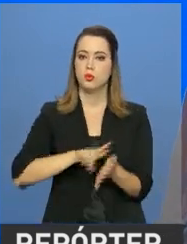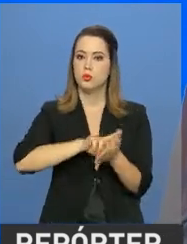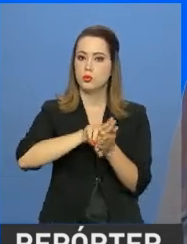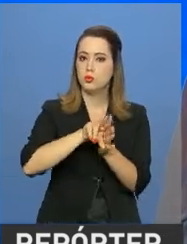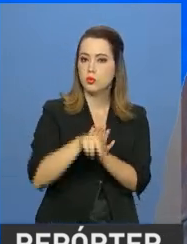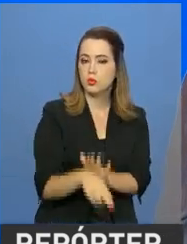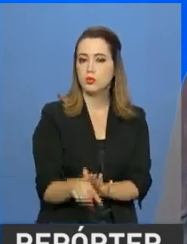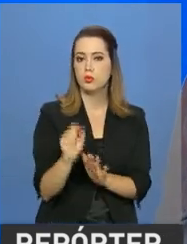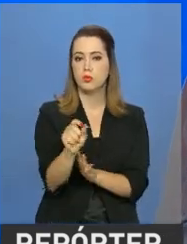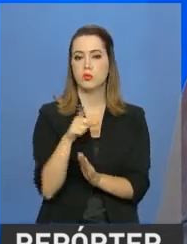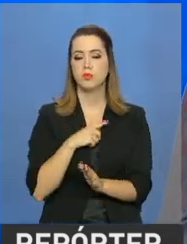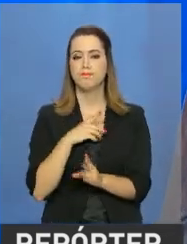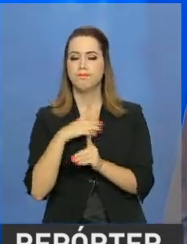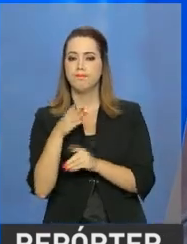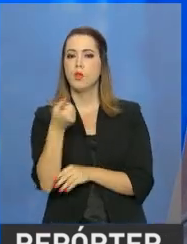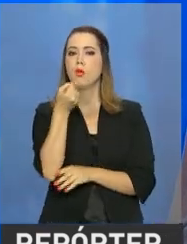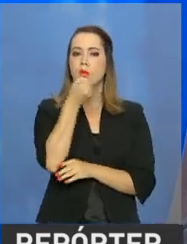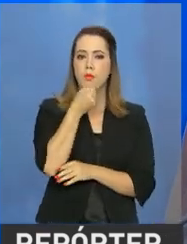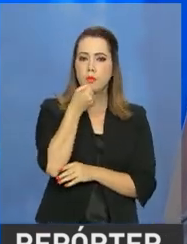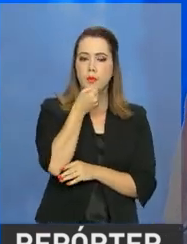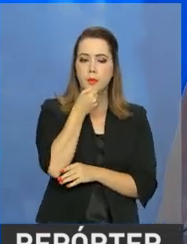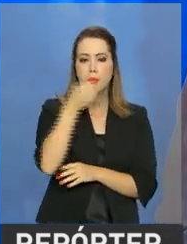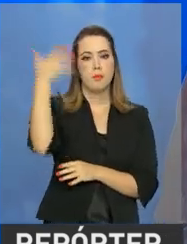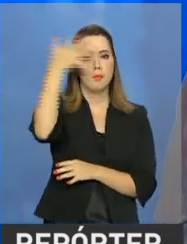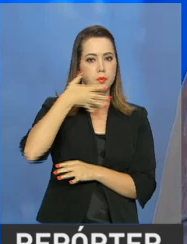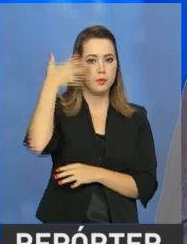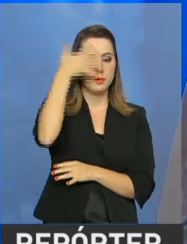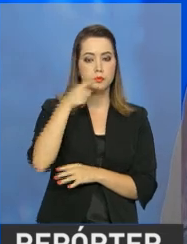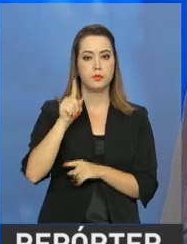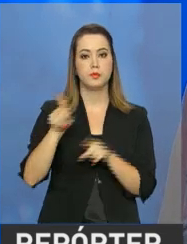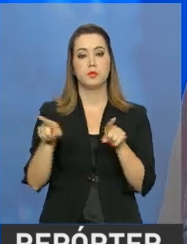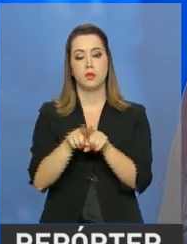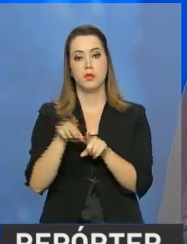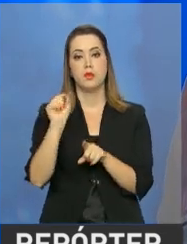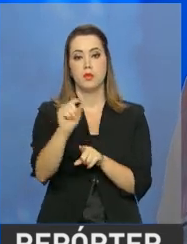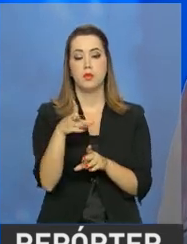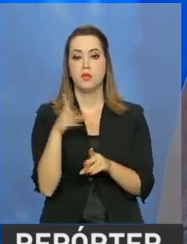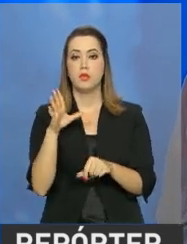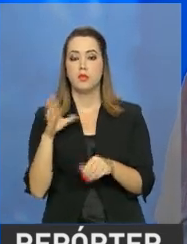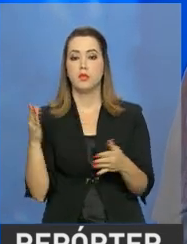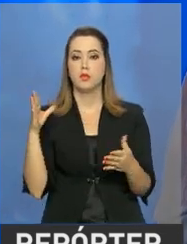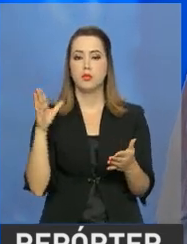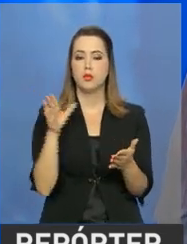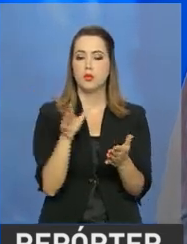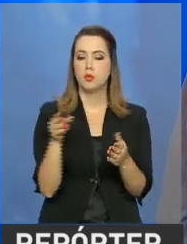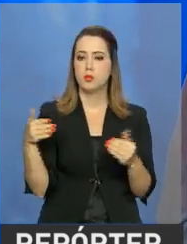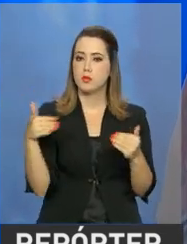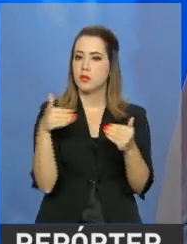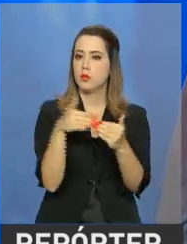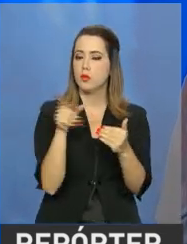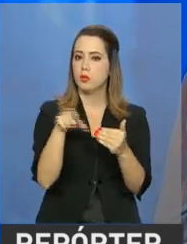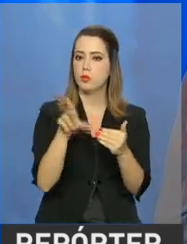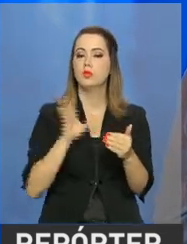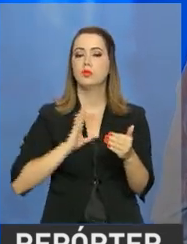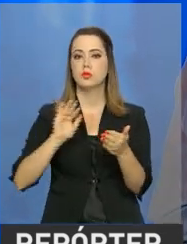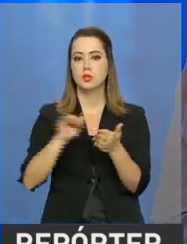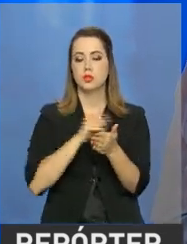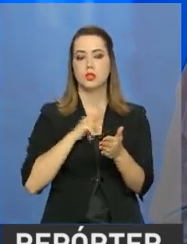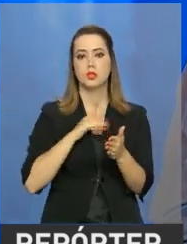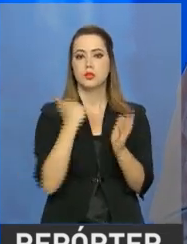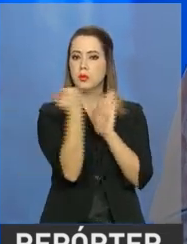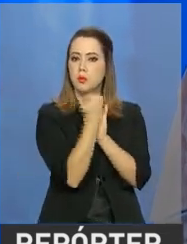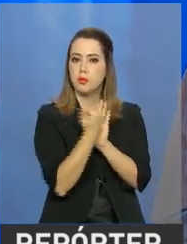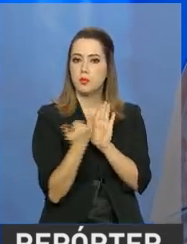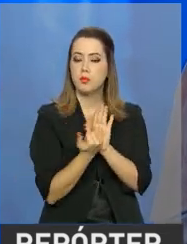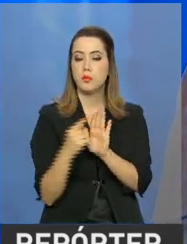e Aviação Civil discursaram durante o seminário. Entre os acordos fechados estão projetos de investimentos